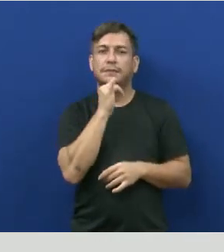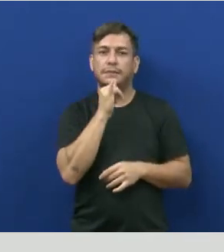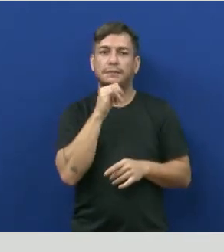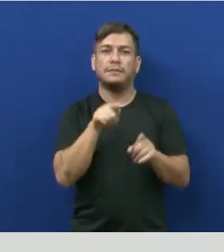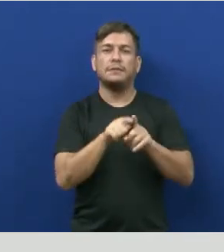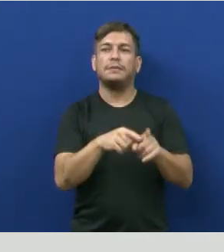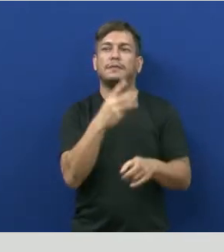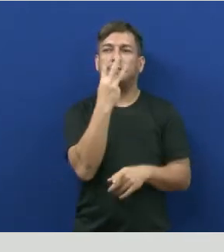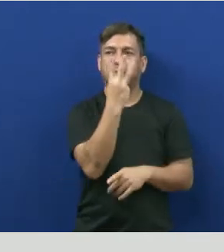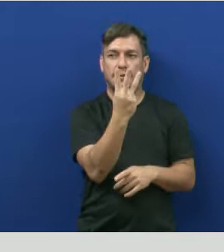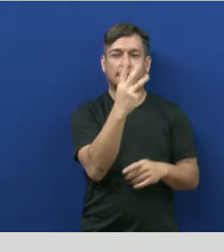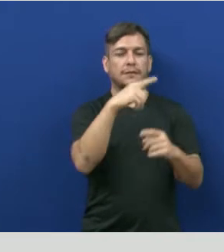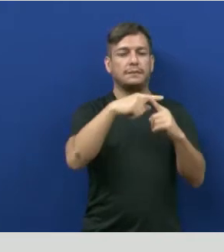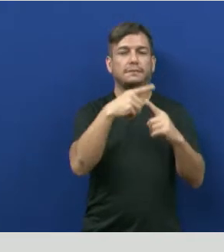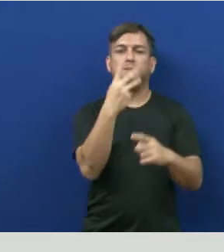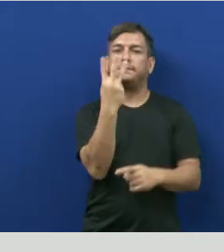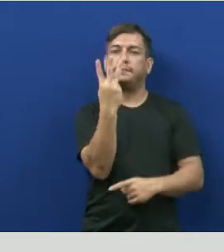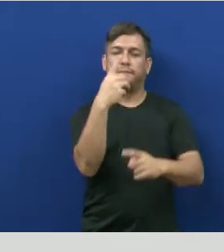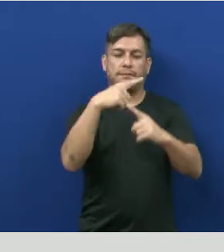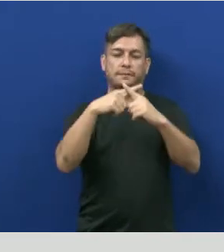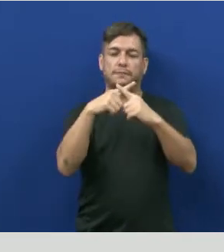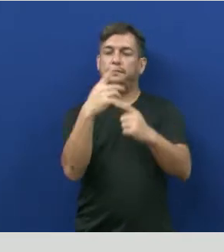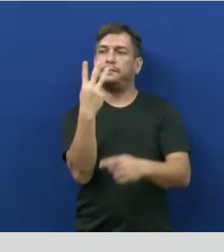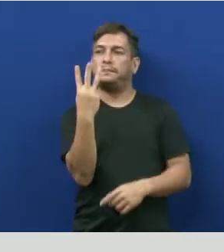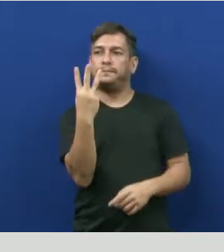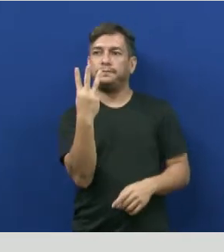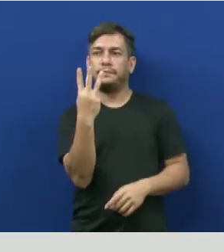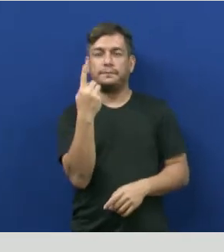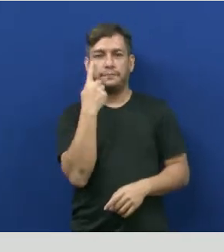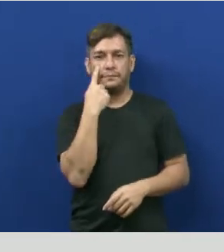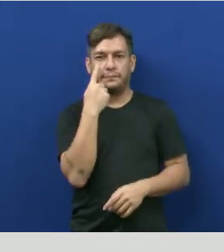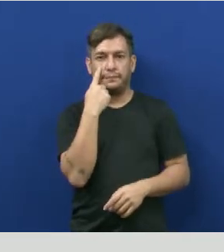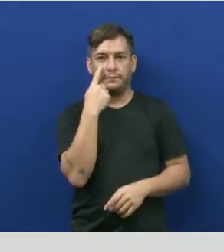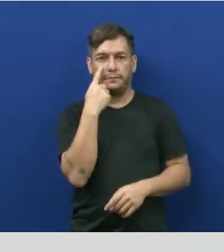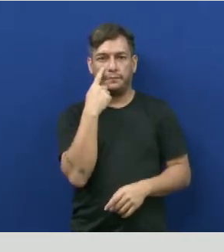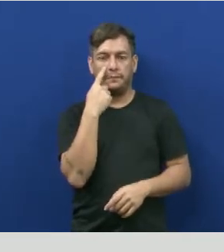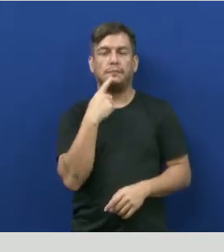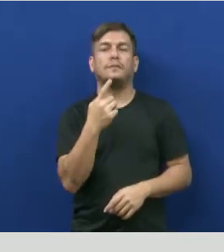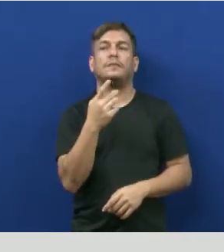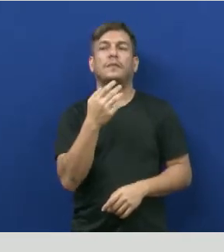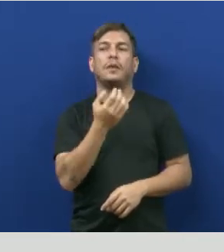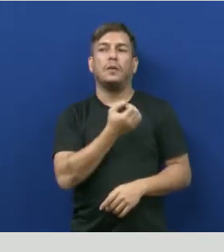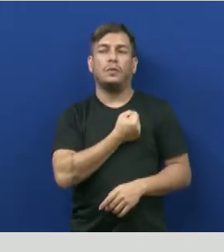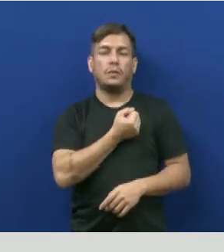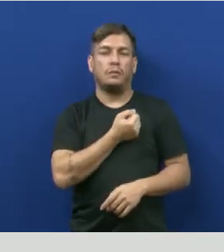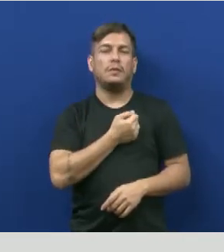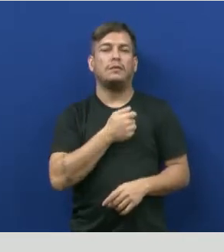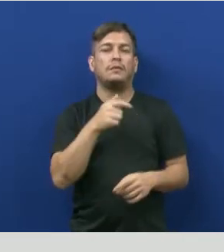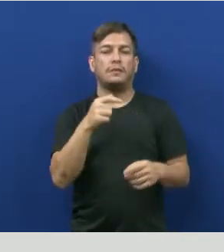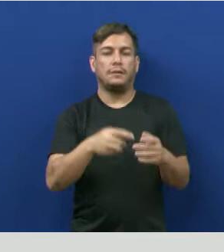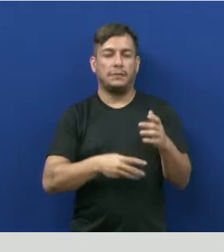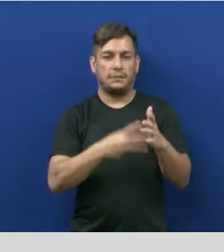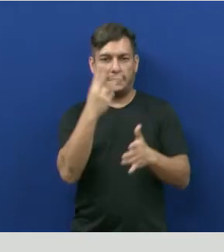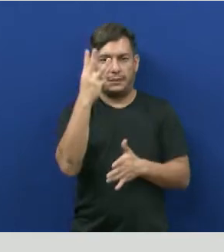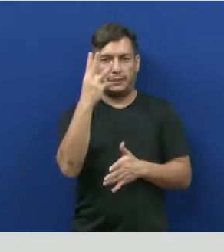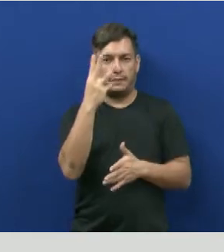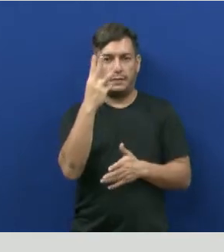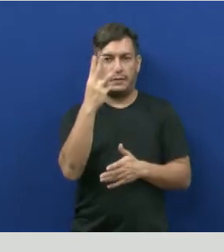quê? 3 vezes 3 vezes 3. Observem que o mesmo valor está se repetindo 3 vezes